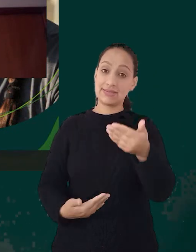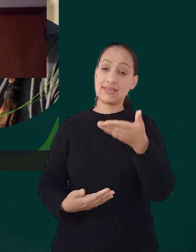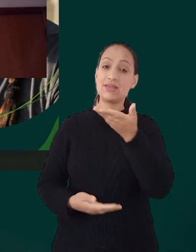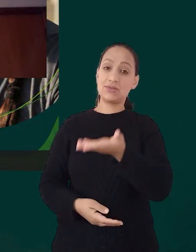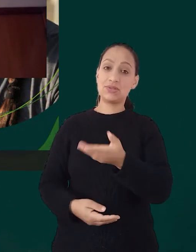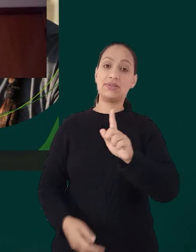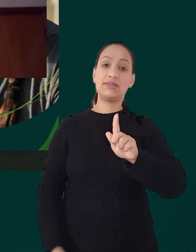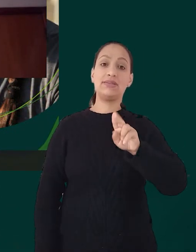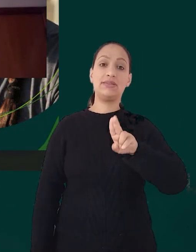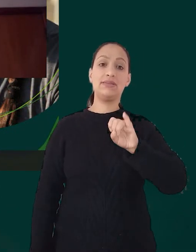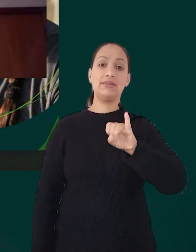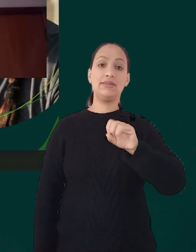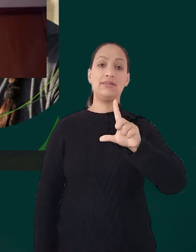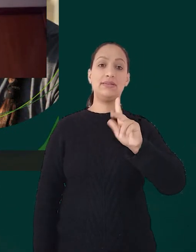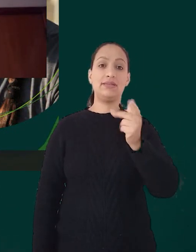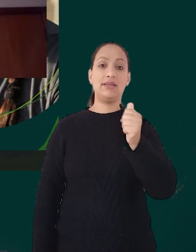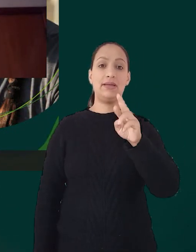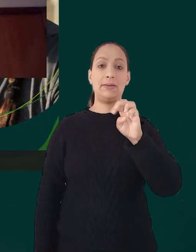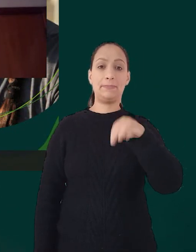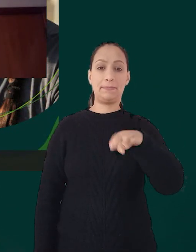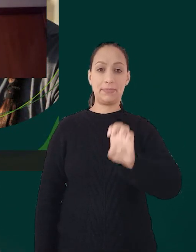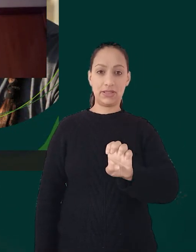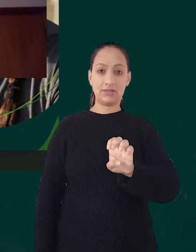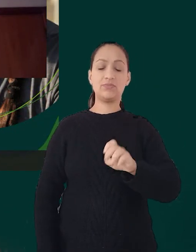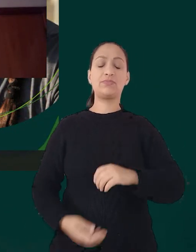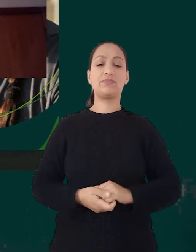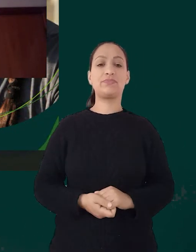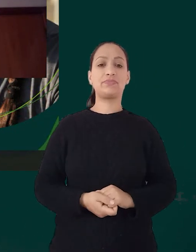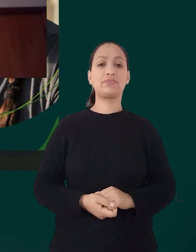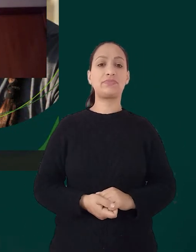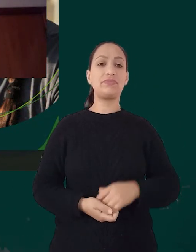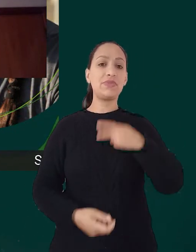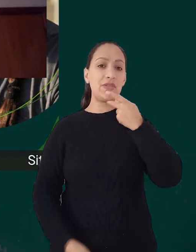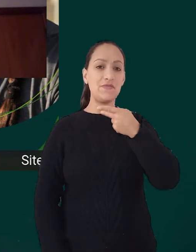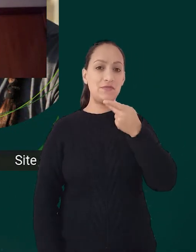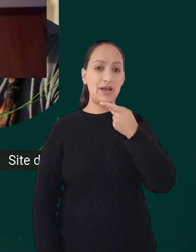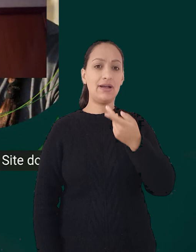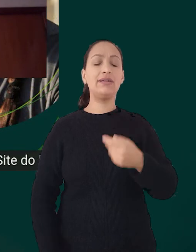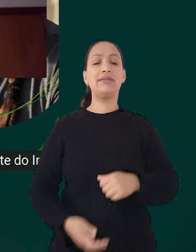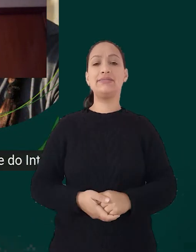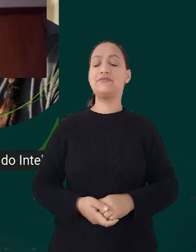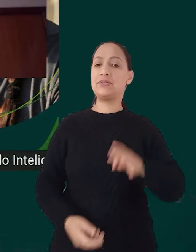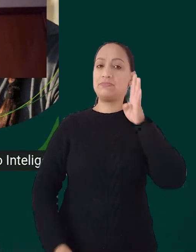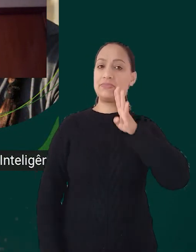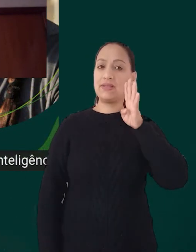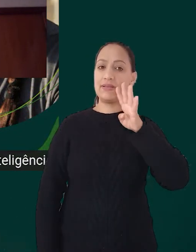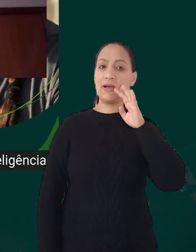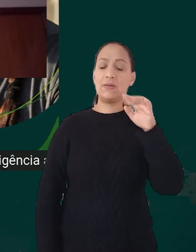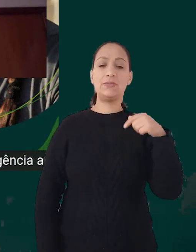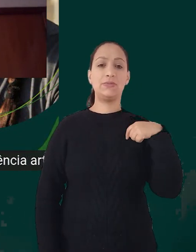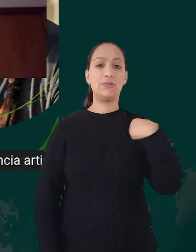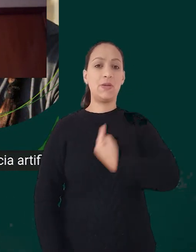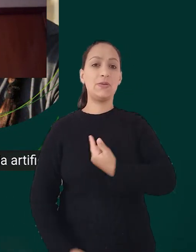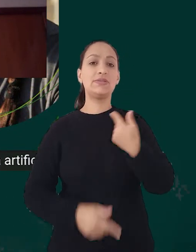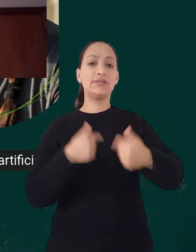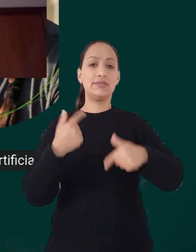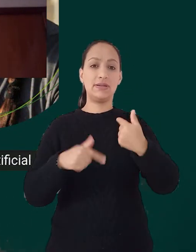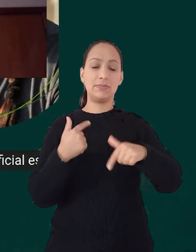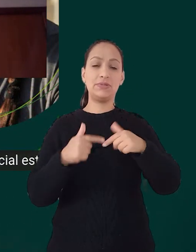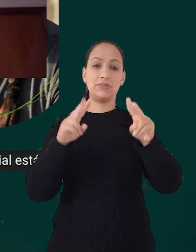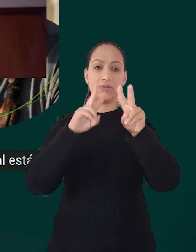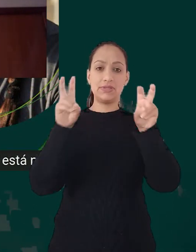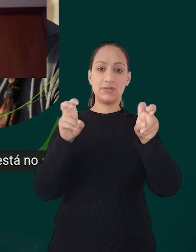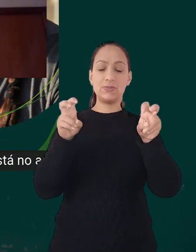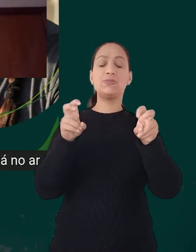imensamente aí o teu, né, tua fala, que foi super legal, a gente que trabalha aí com a questão de